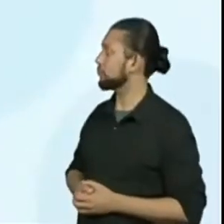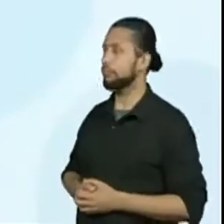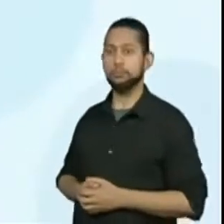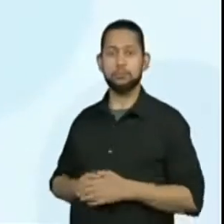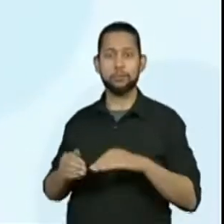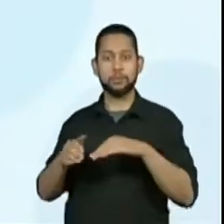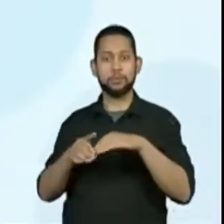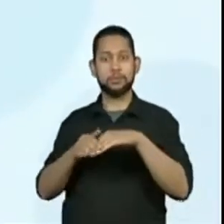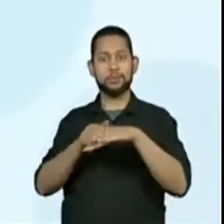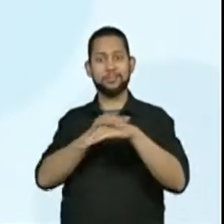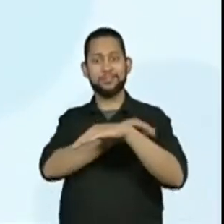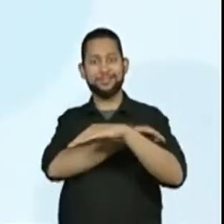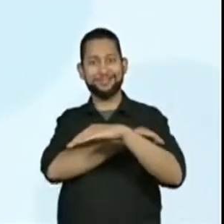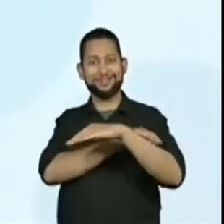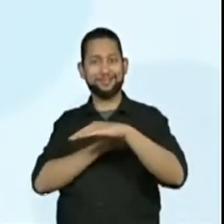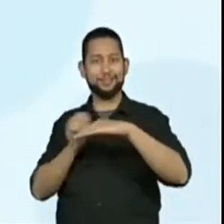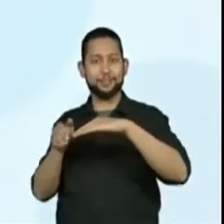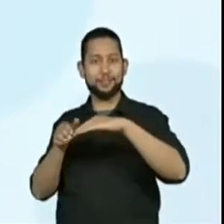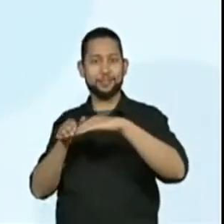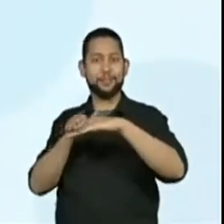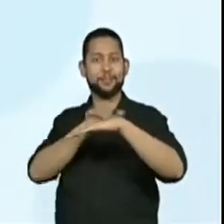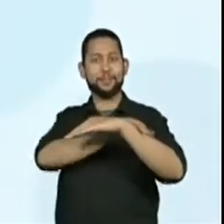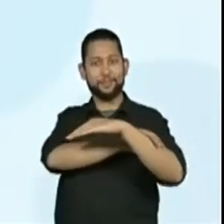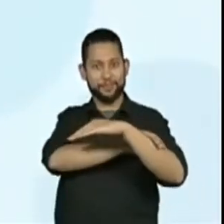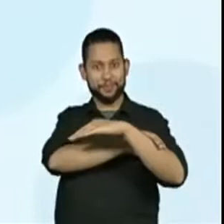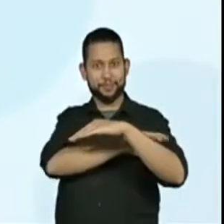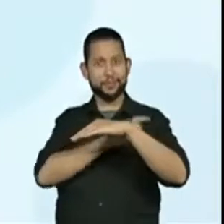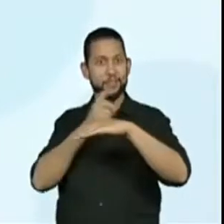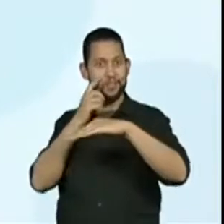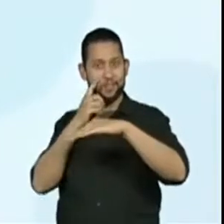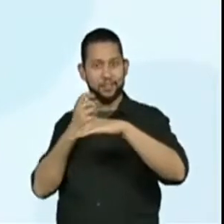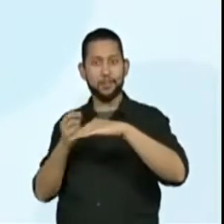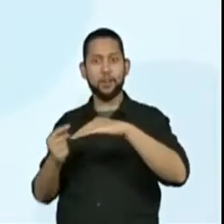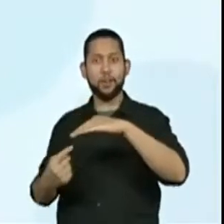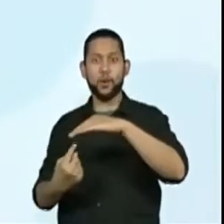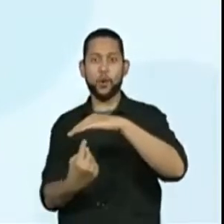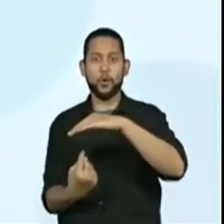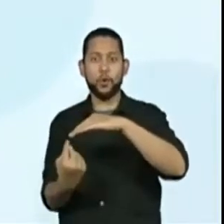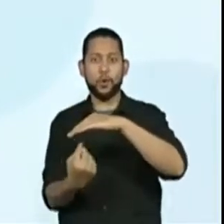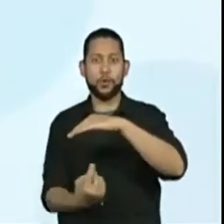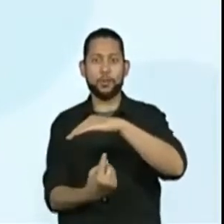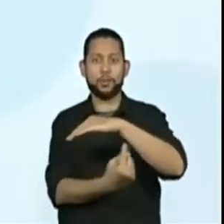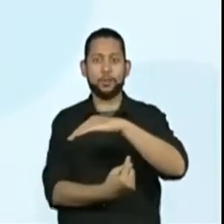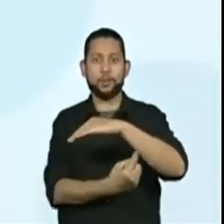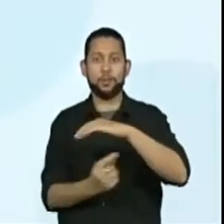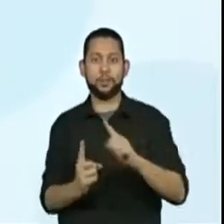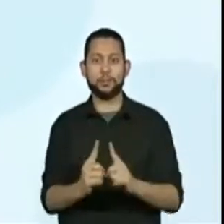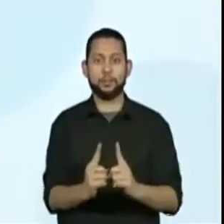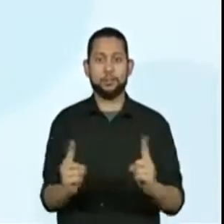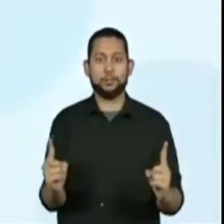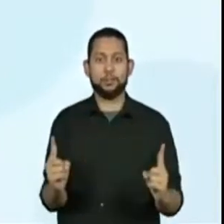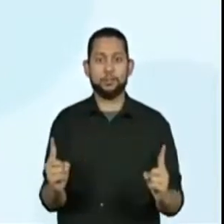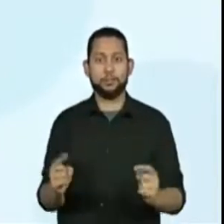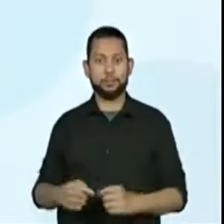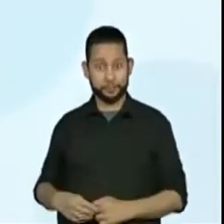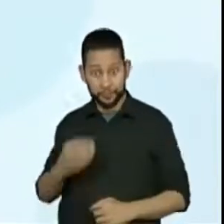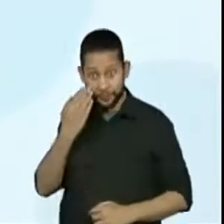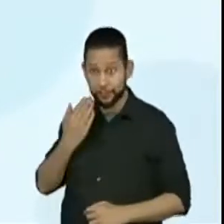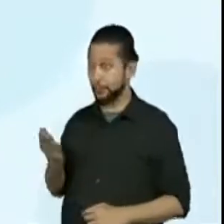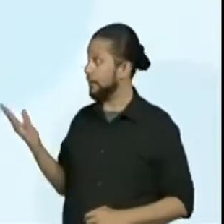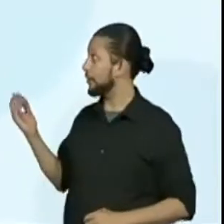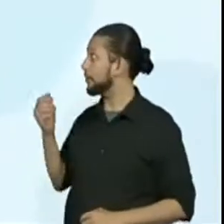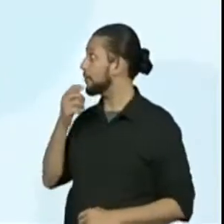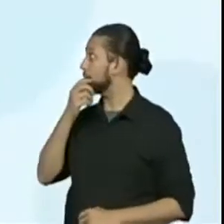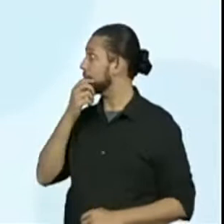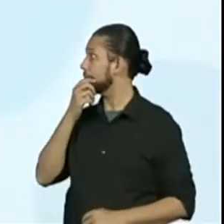A professora vai olhar aqui na outra tela, fica mais fácil. Olha só. Esse carro, pode